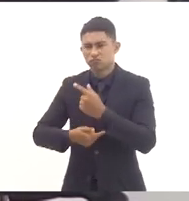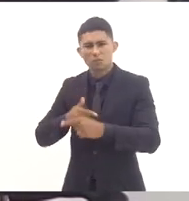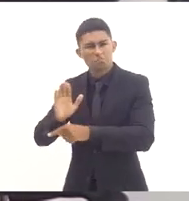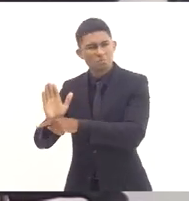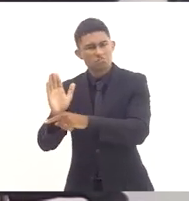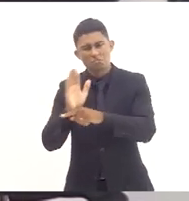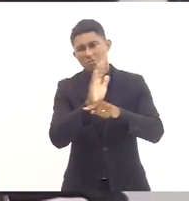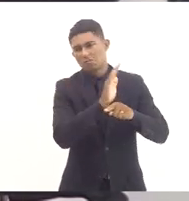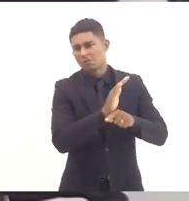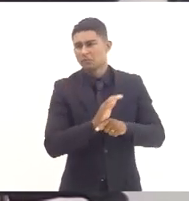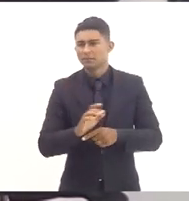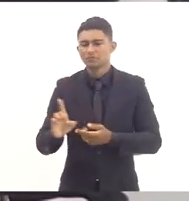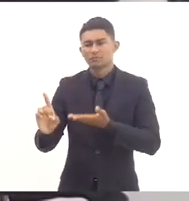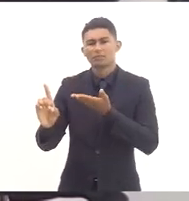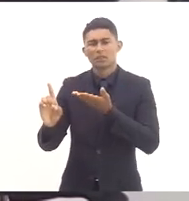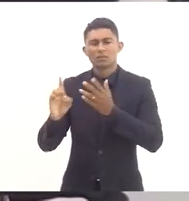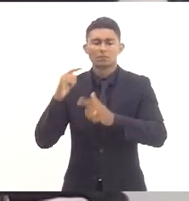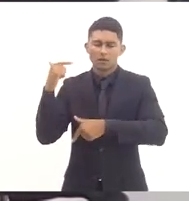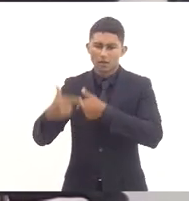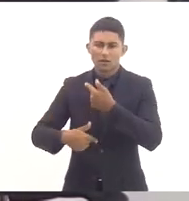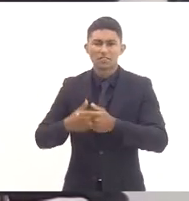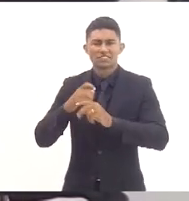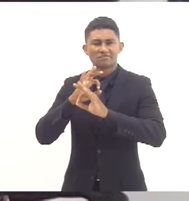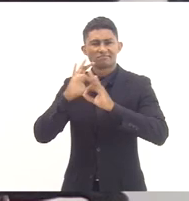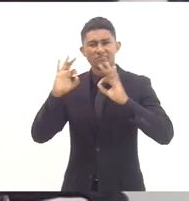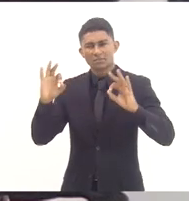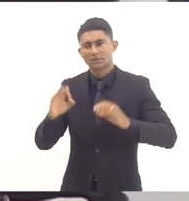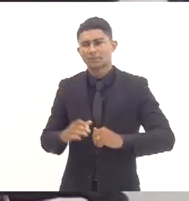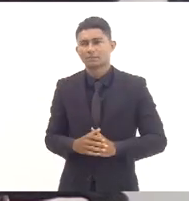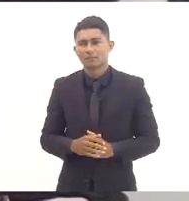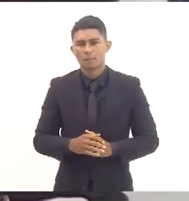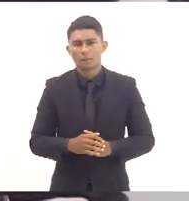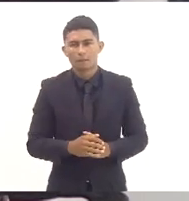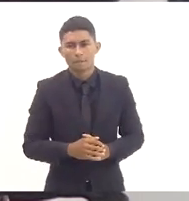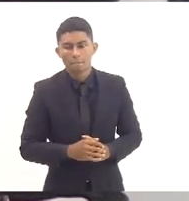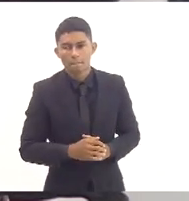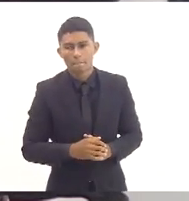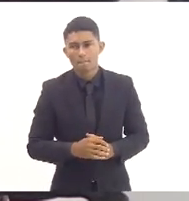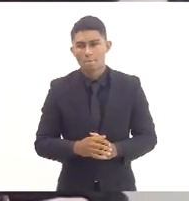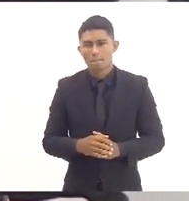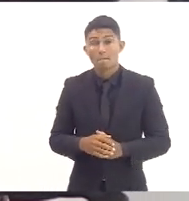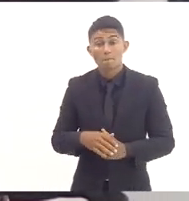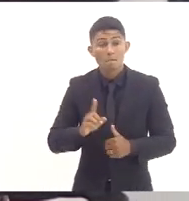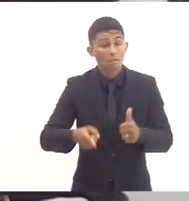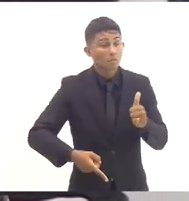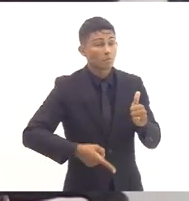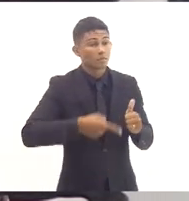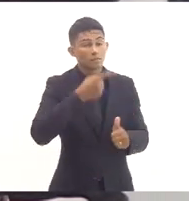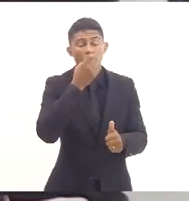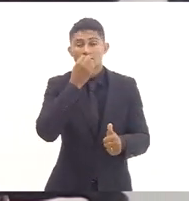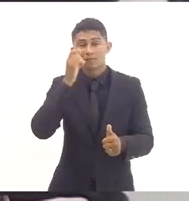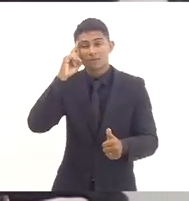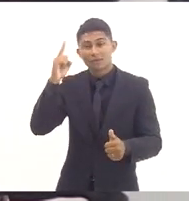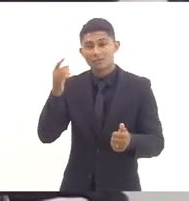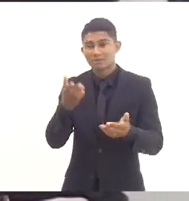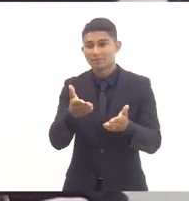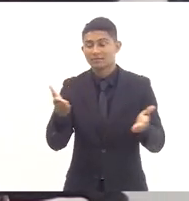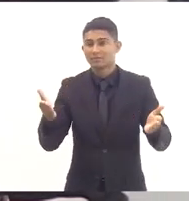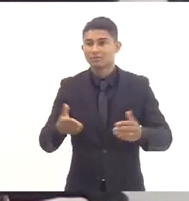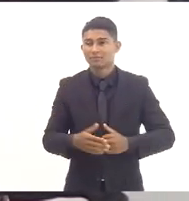que faz um belíssimo trabalho é Primeiramente Bom dia a todos e todas